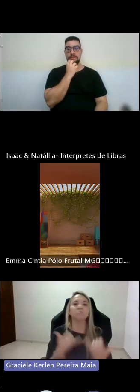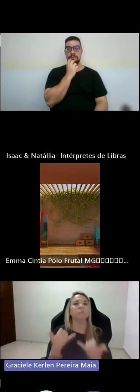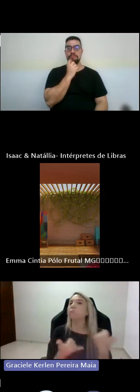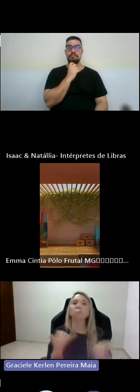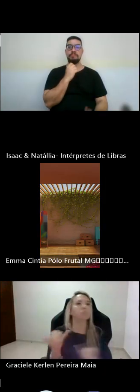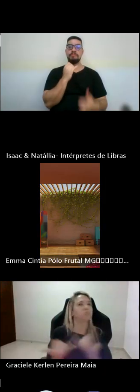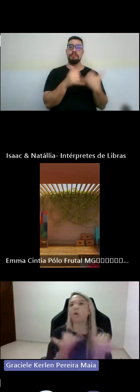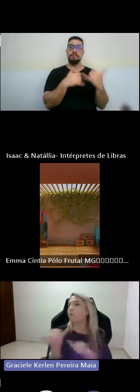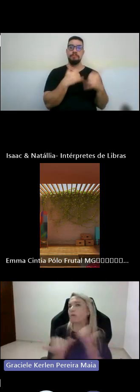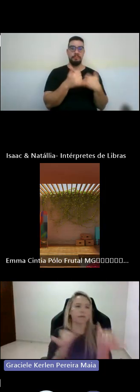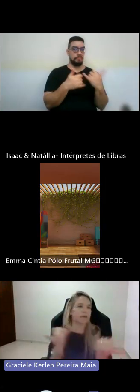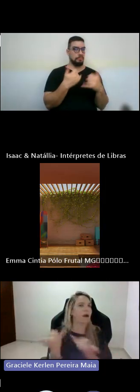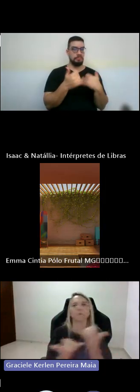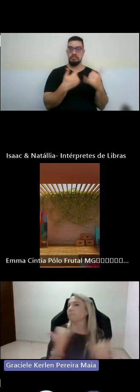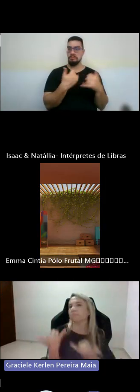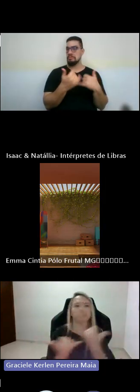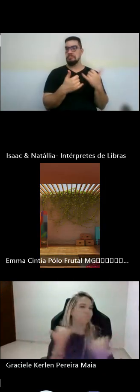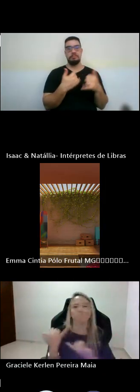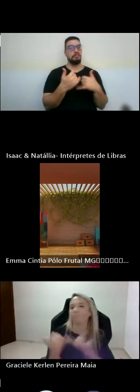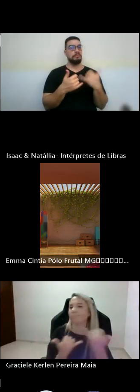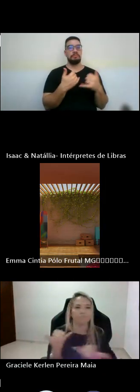Brincar, não vou brincar.